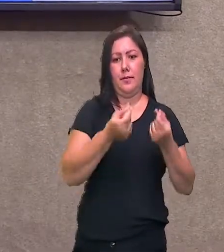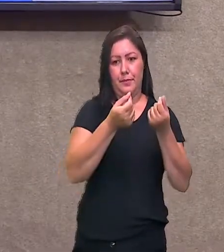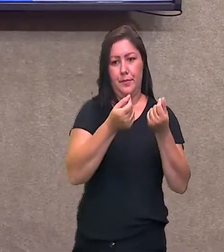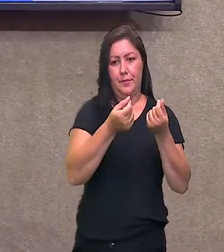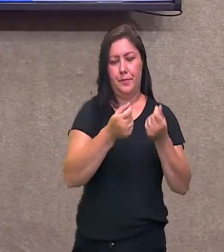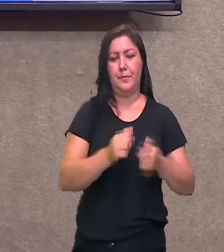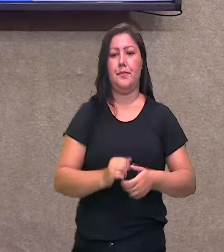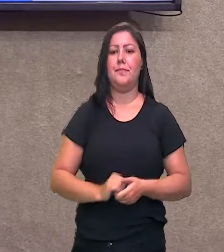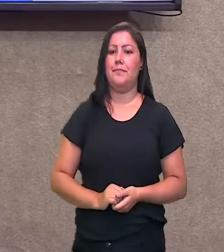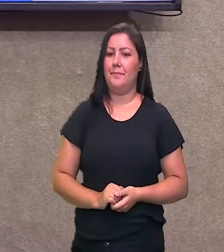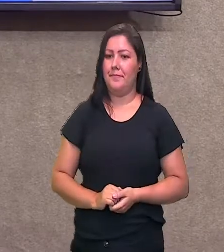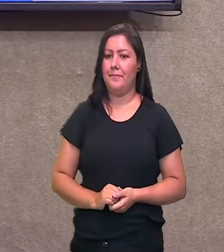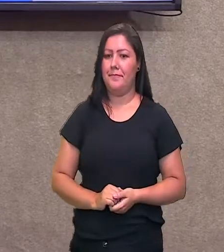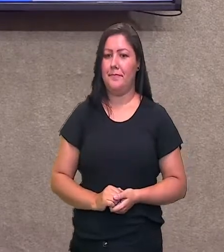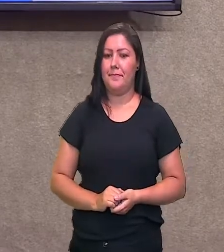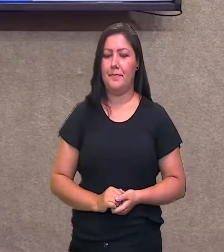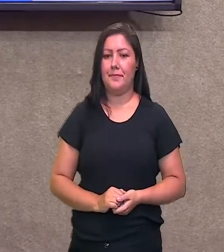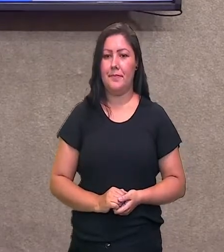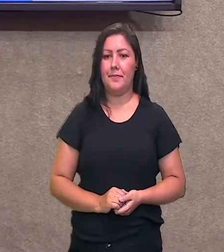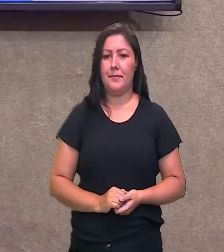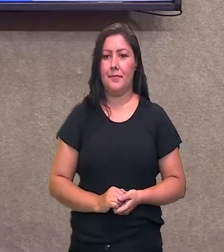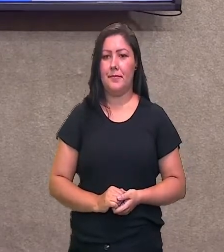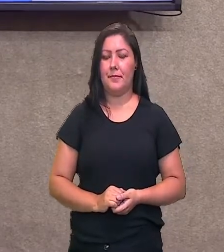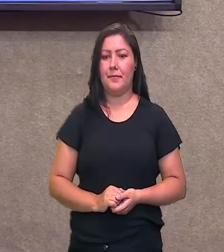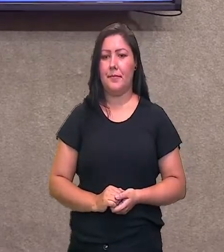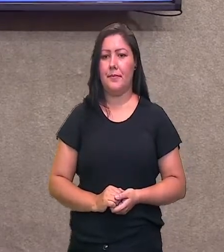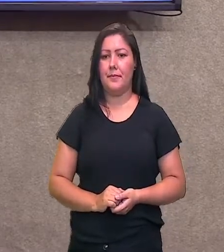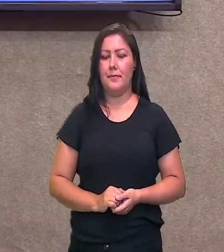capitalista, ok?